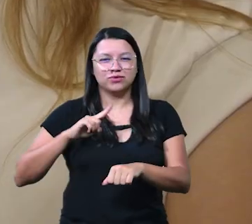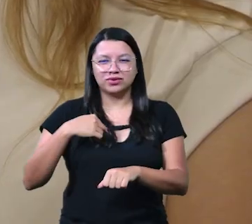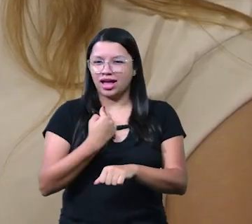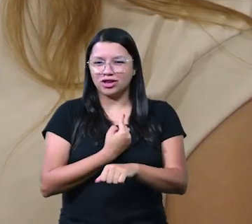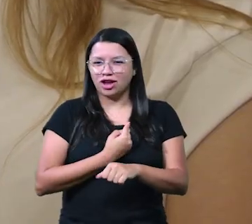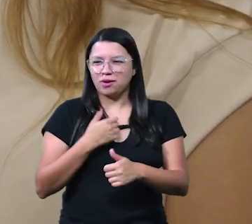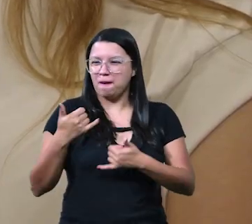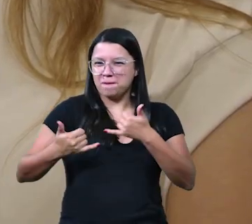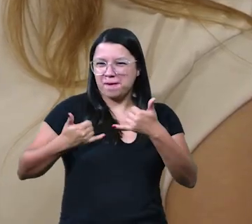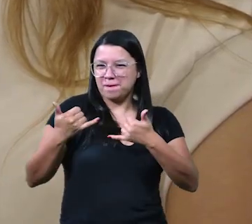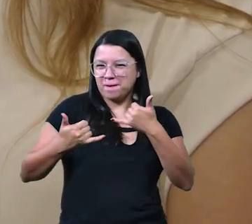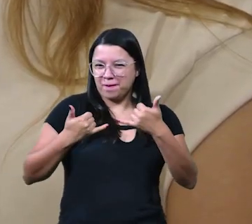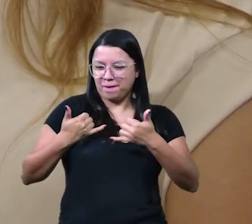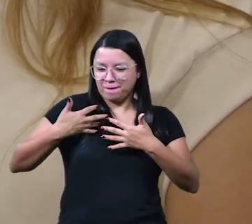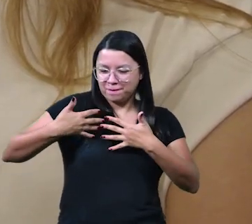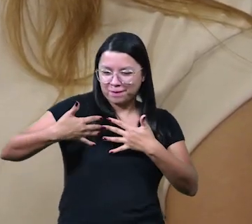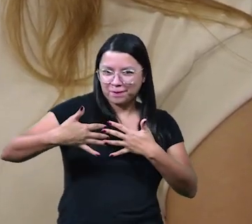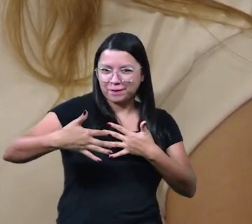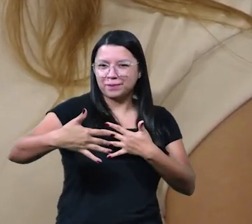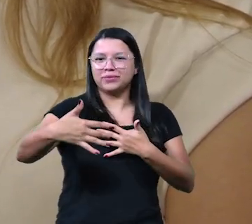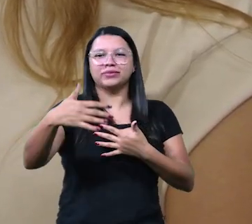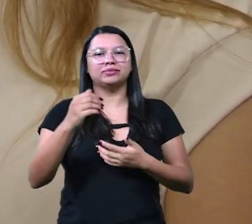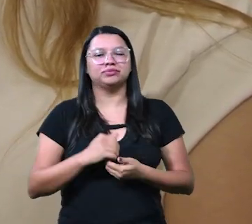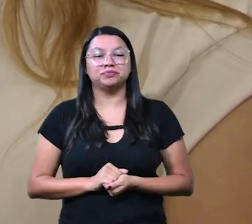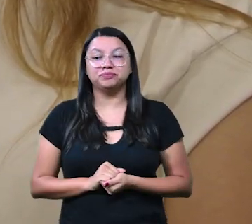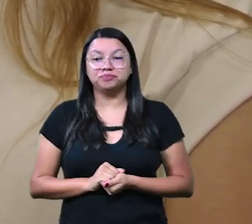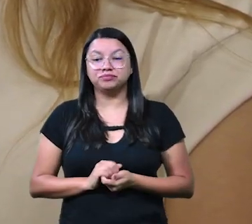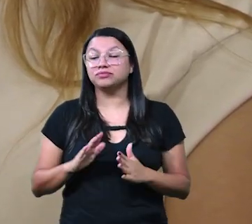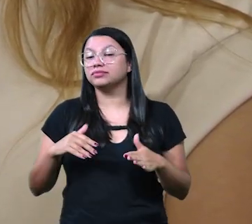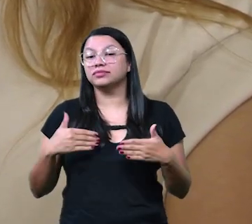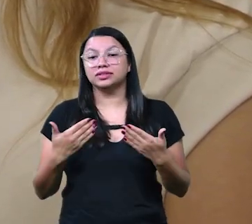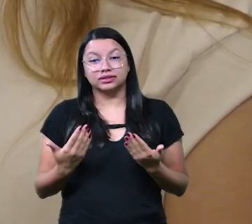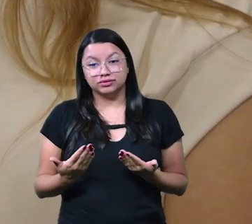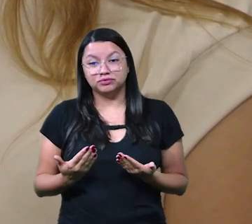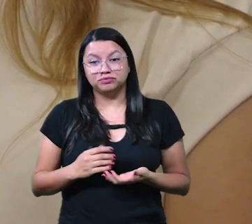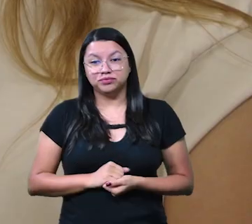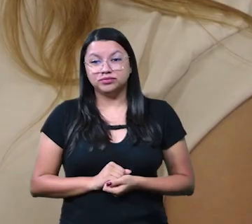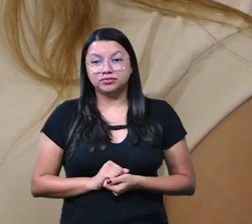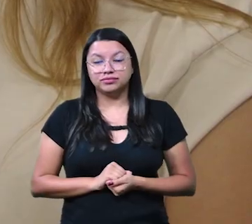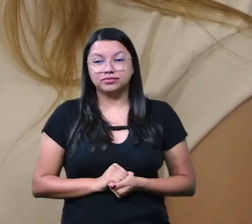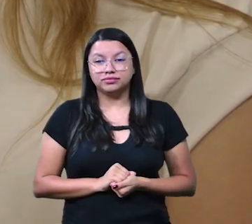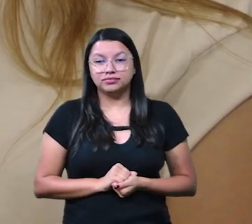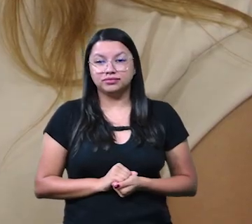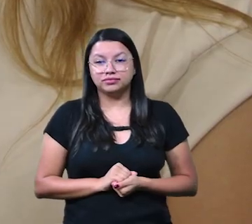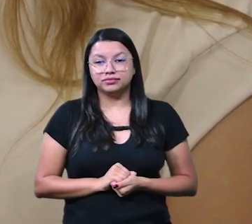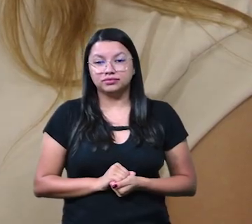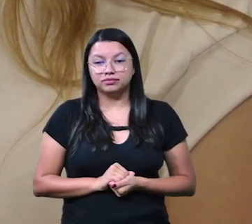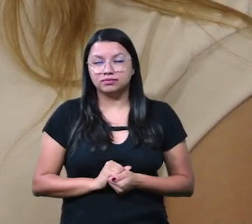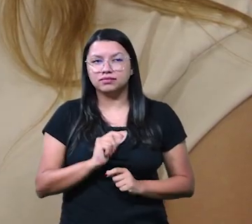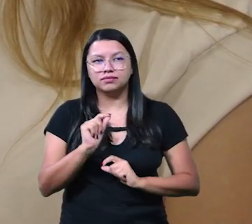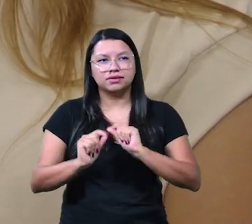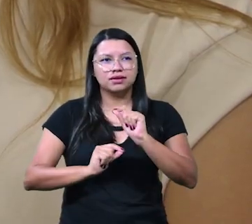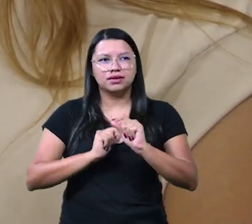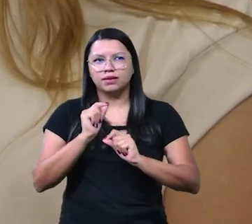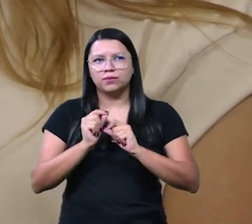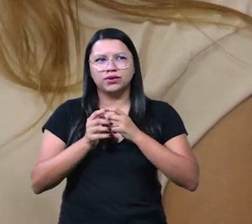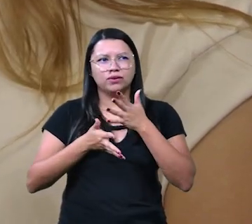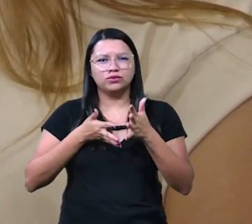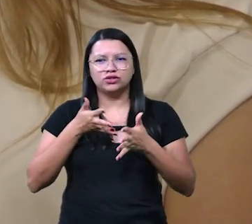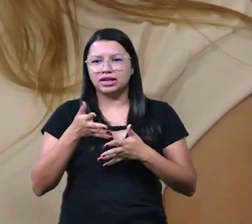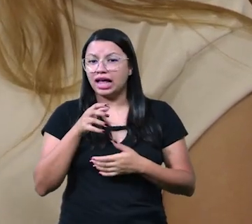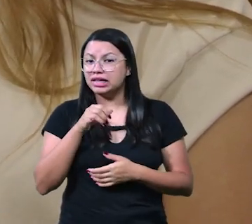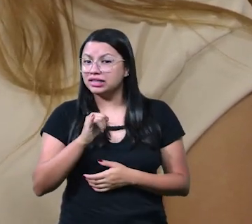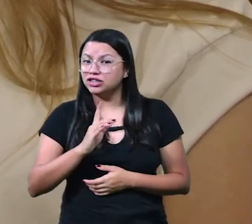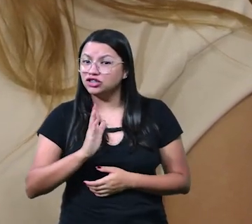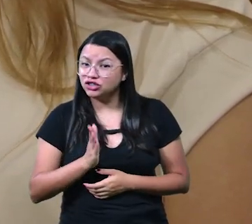se divertindo ao longo dessa jornada, né? Então, o que eu diria é que se você já